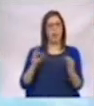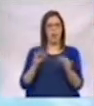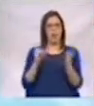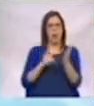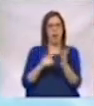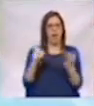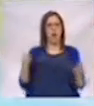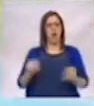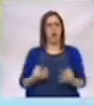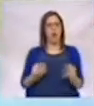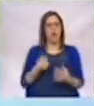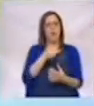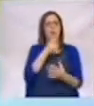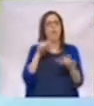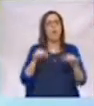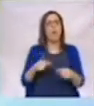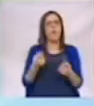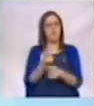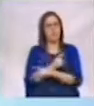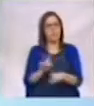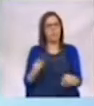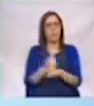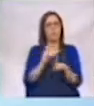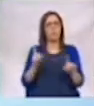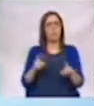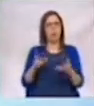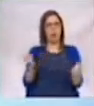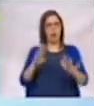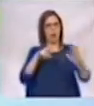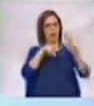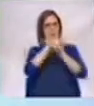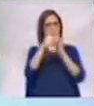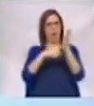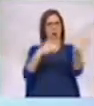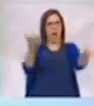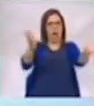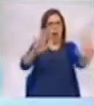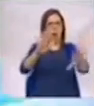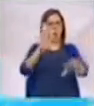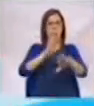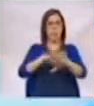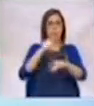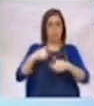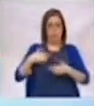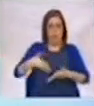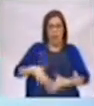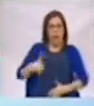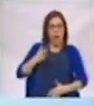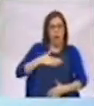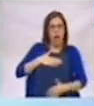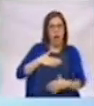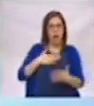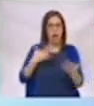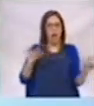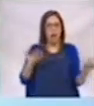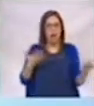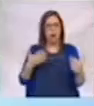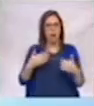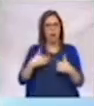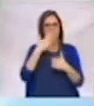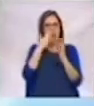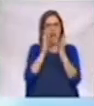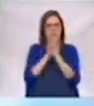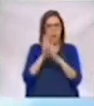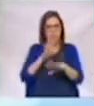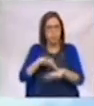países, concretamente para os Estados Unidos, como é que hoje se veem proibidos de serem acolhidos neste país só por causa da sua nacionalidade ou por causa da